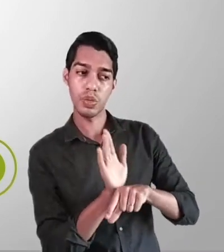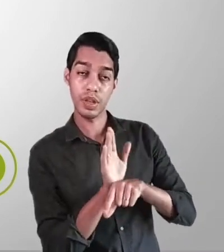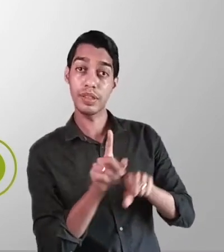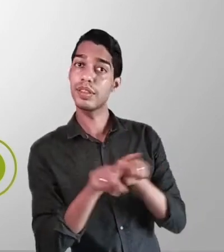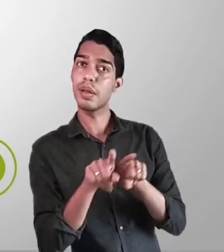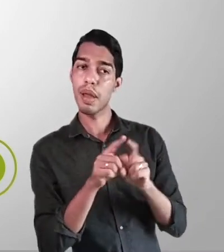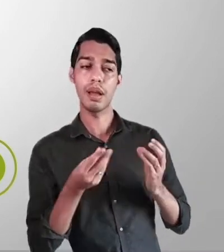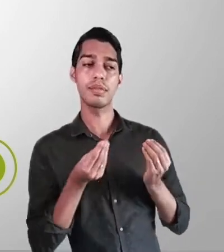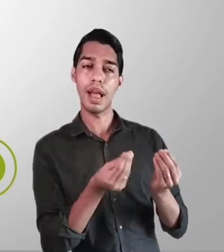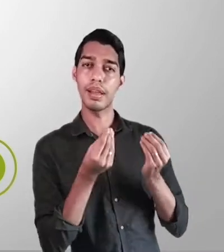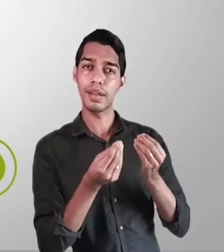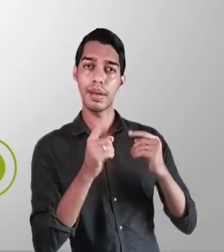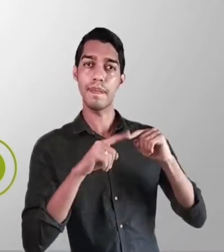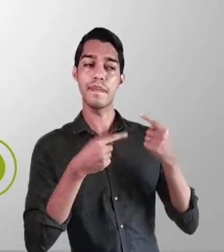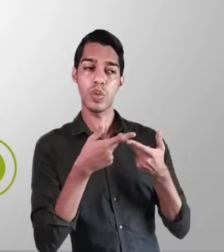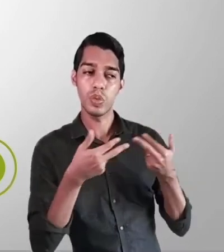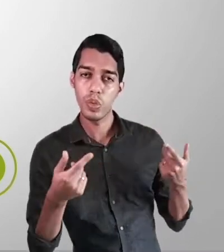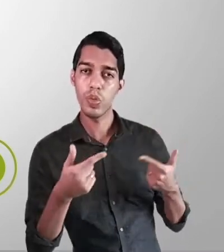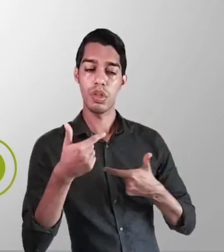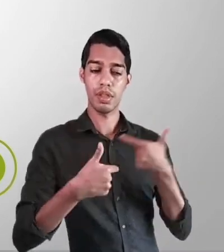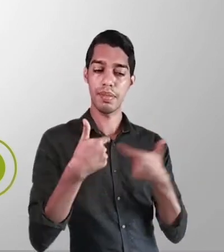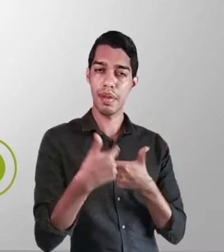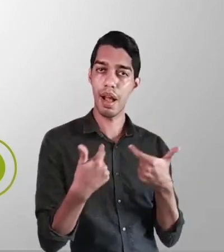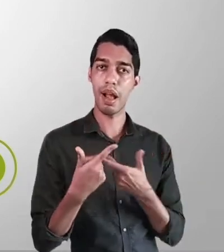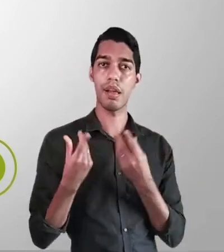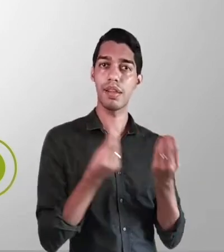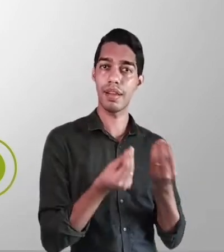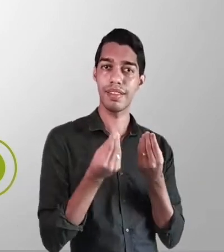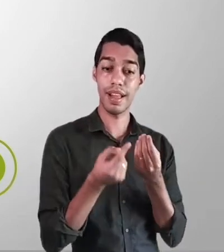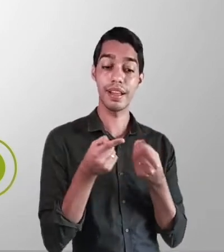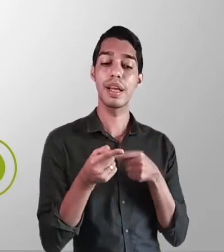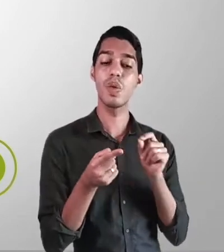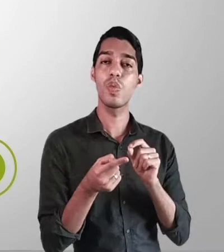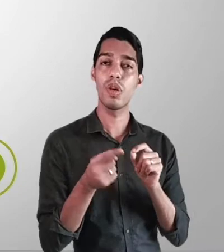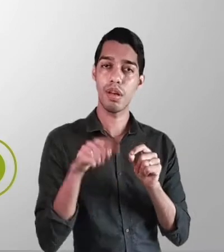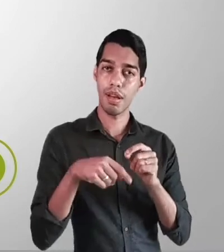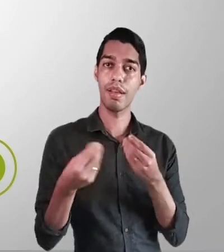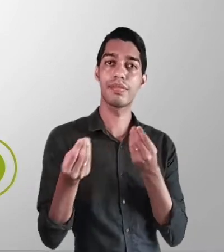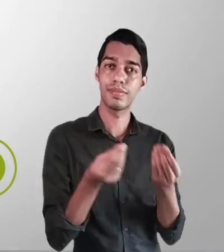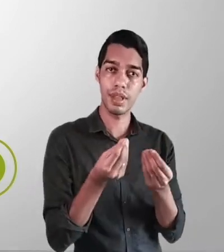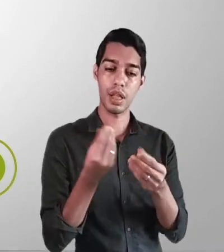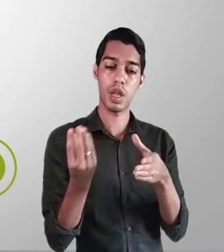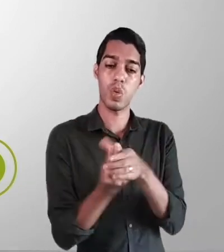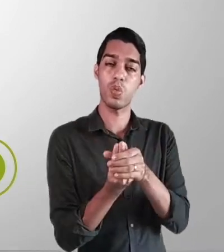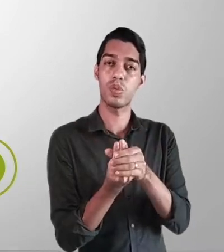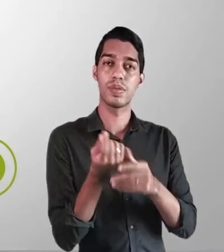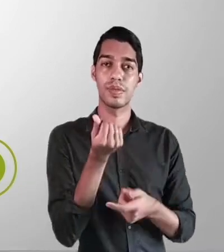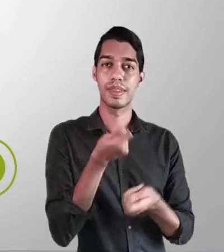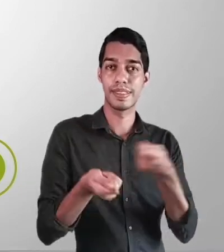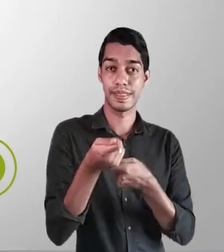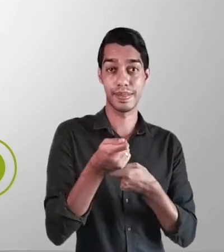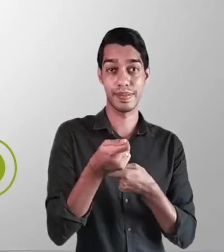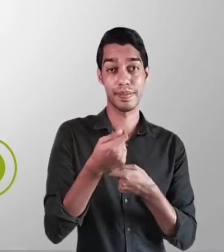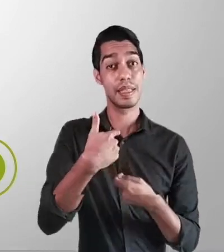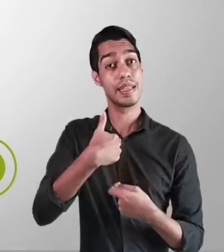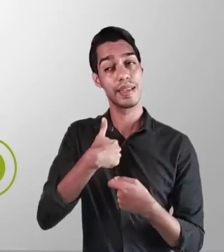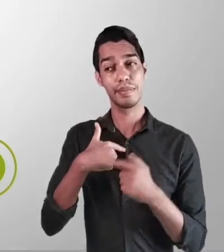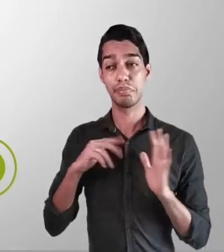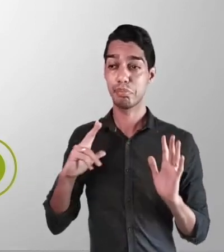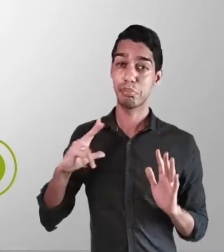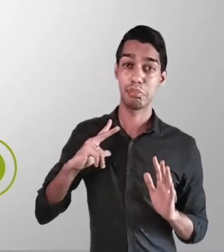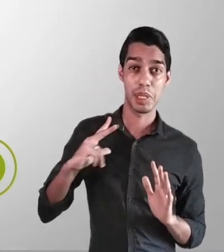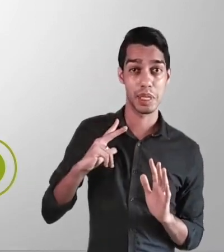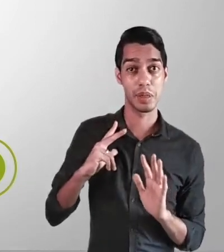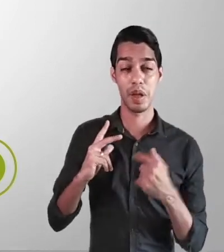produtos e serviços que promovam efetivamente a inclusão financeira. Eu, particularmente, inclusive, nem uso mais o conceito de